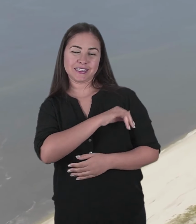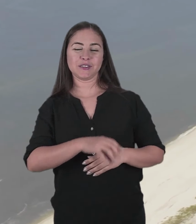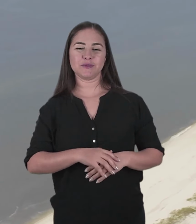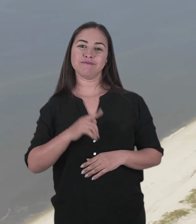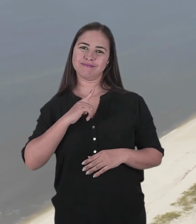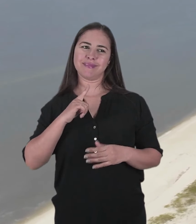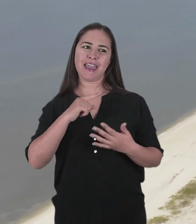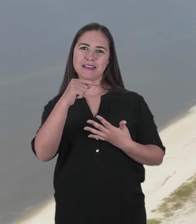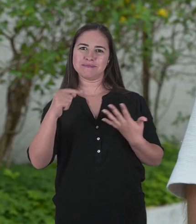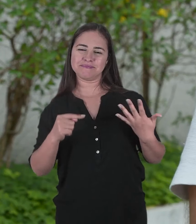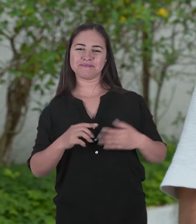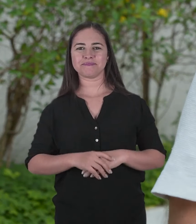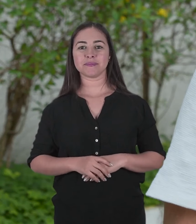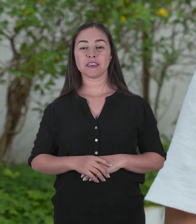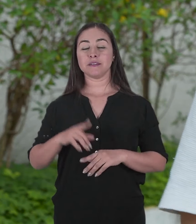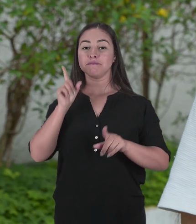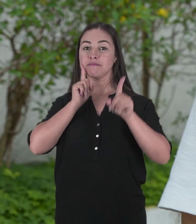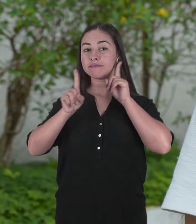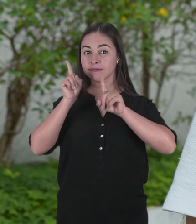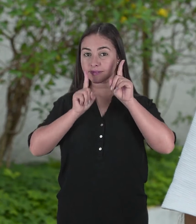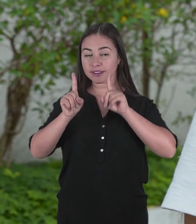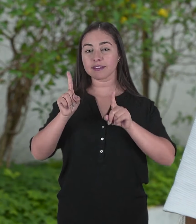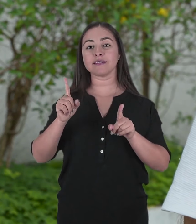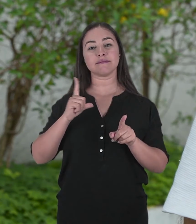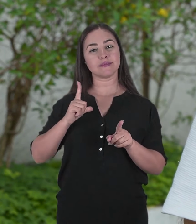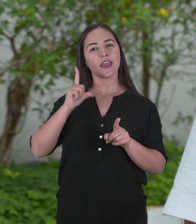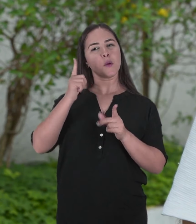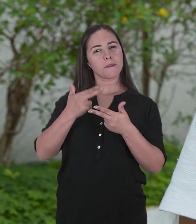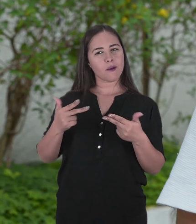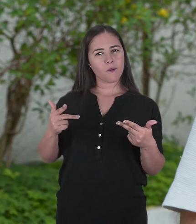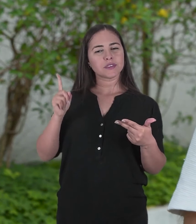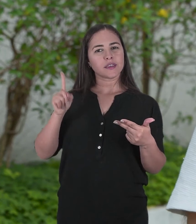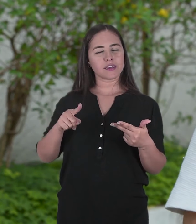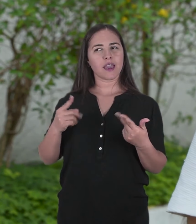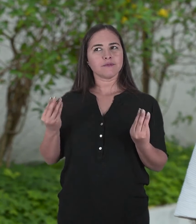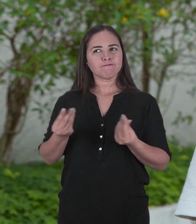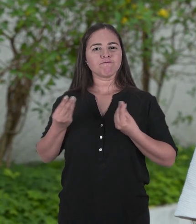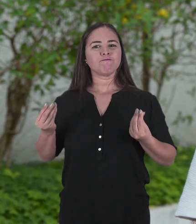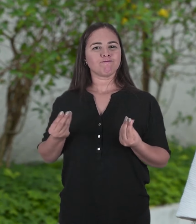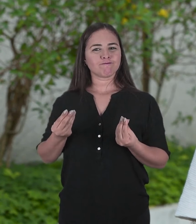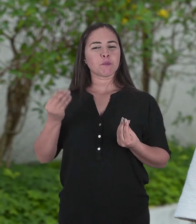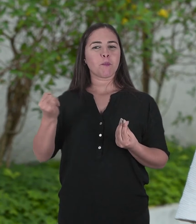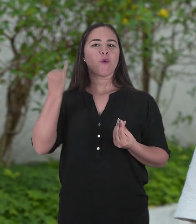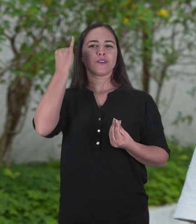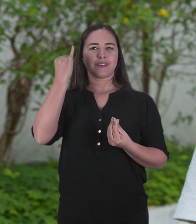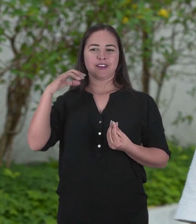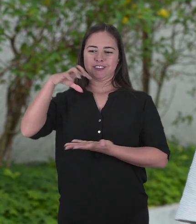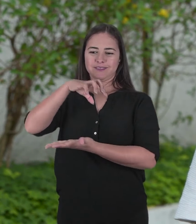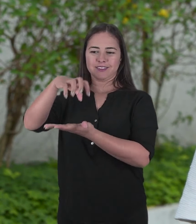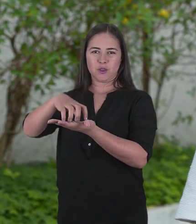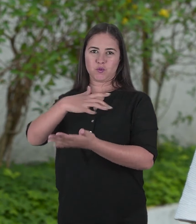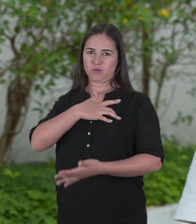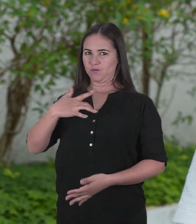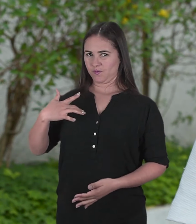então tem isso. Maricá também teve uma questão assim que é muito cara para o setor saúde, né?